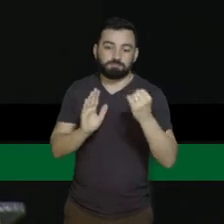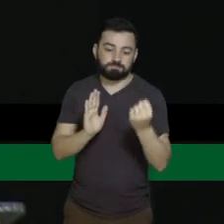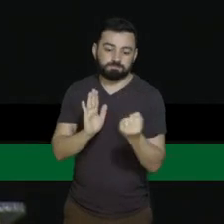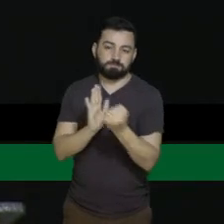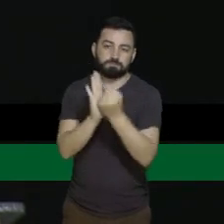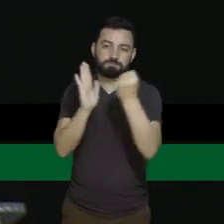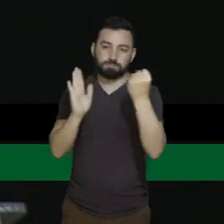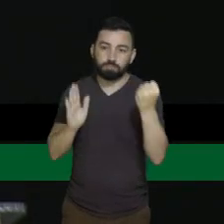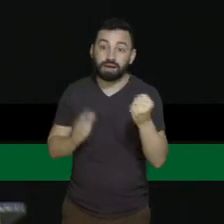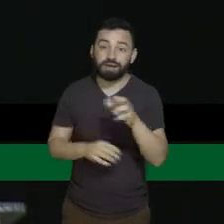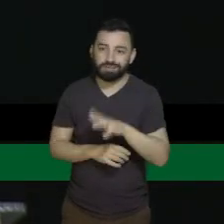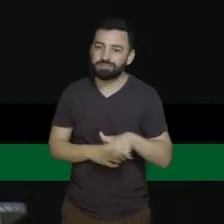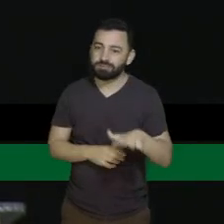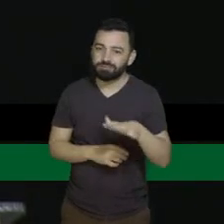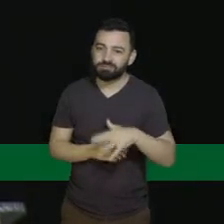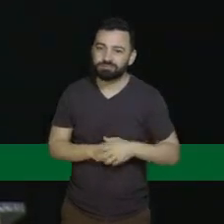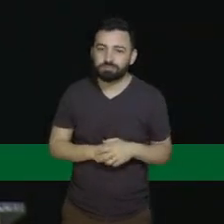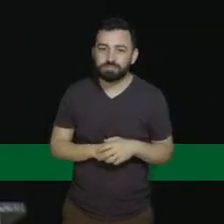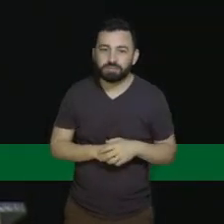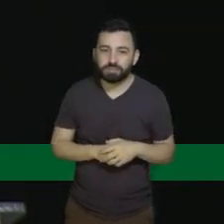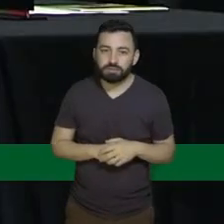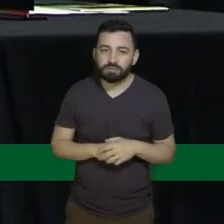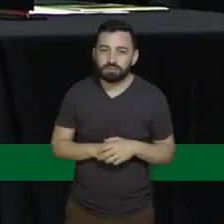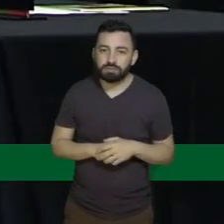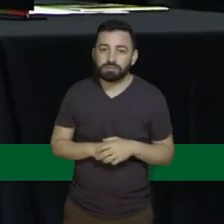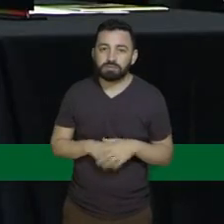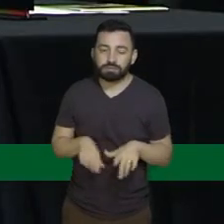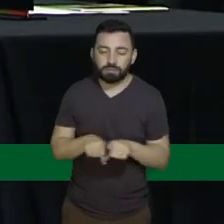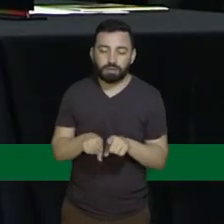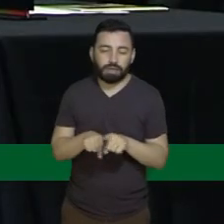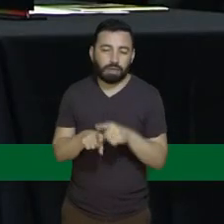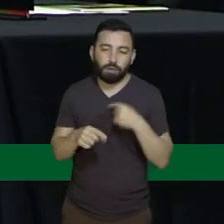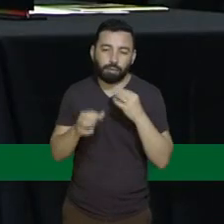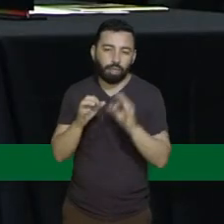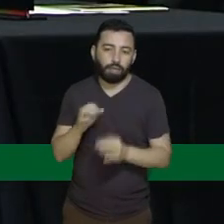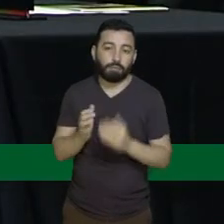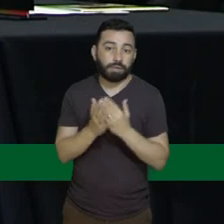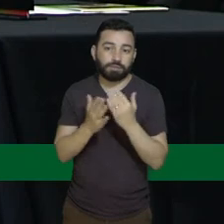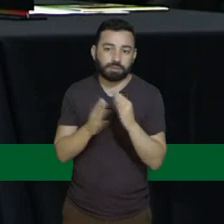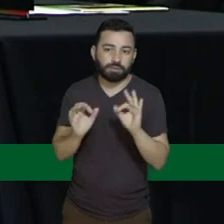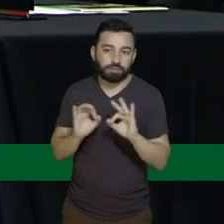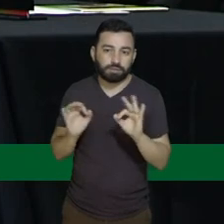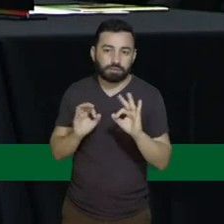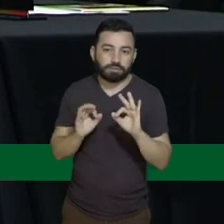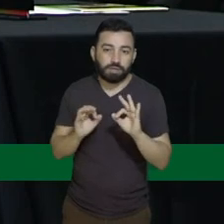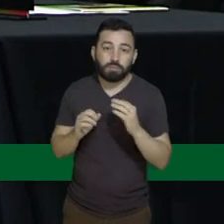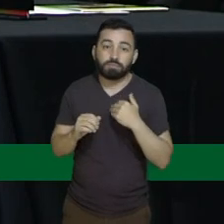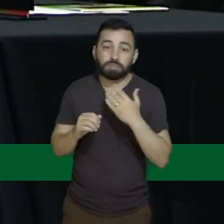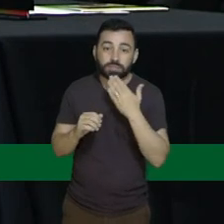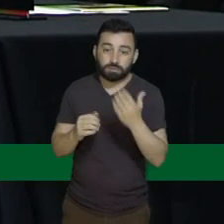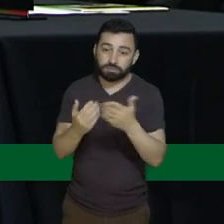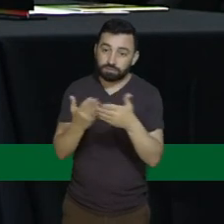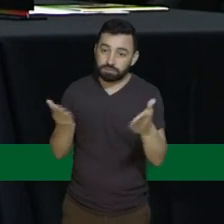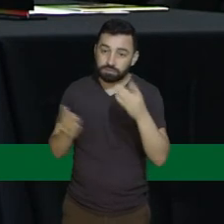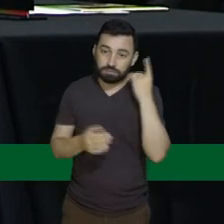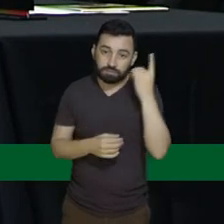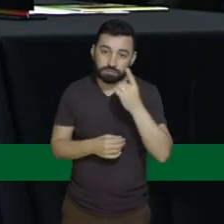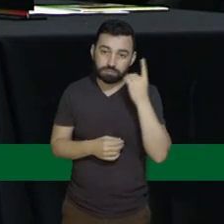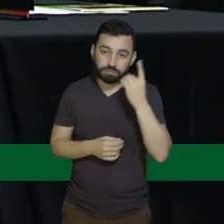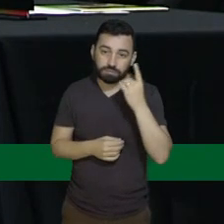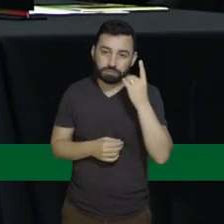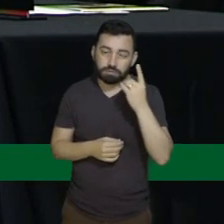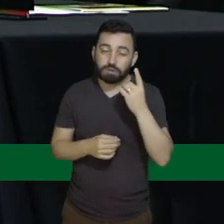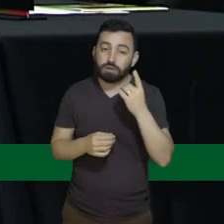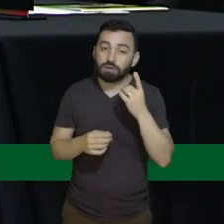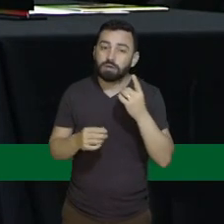região. Por derradeiro, até para não me alongar, gostaria de pedir aos nobres deputados que